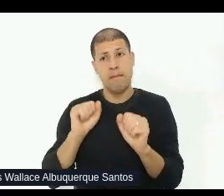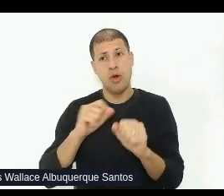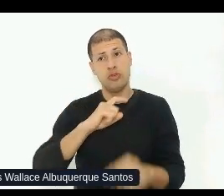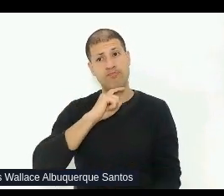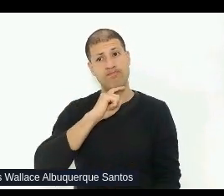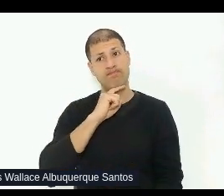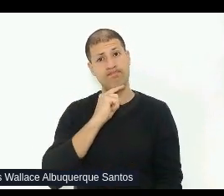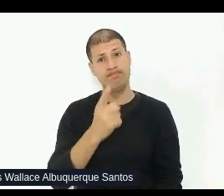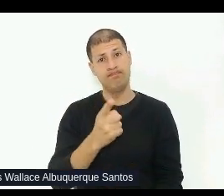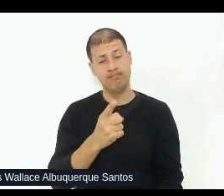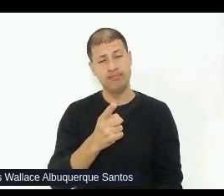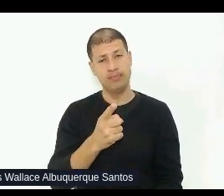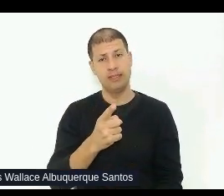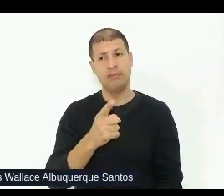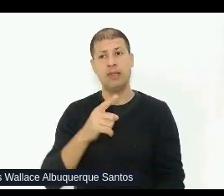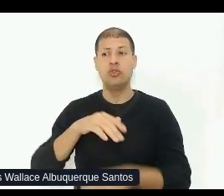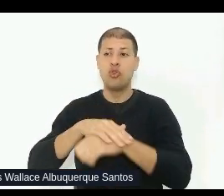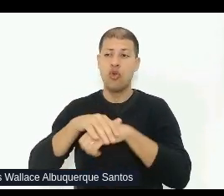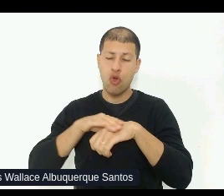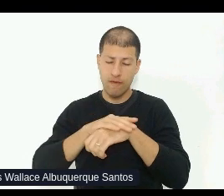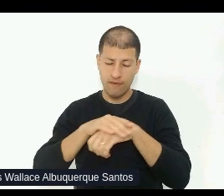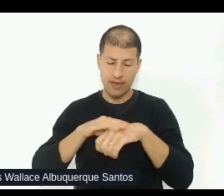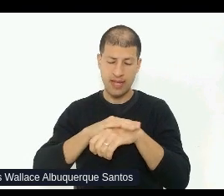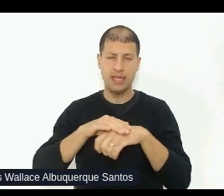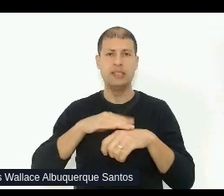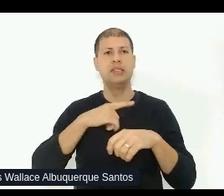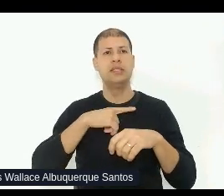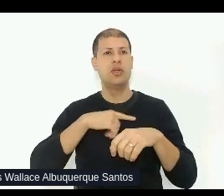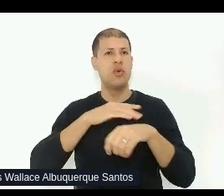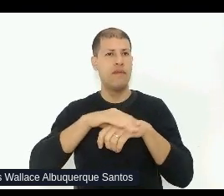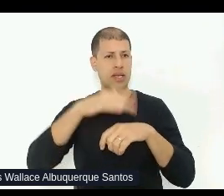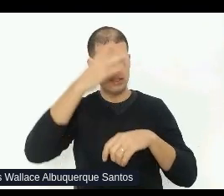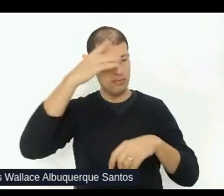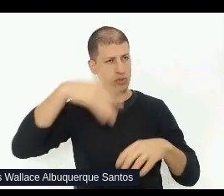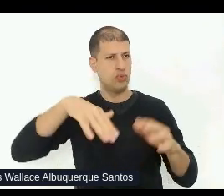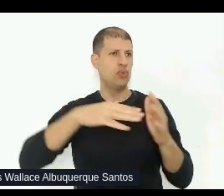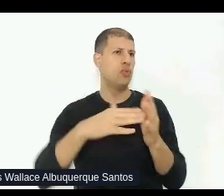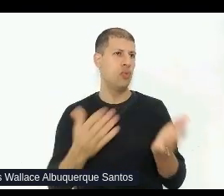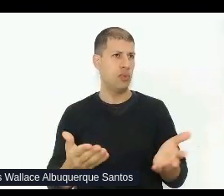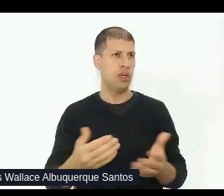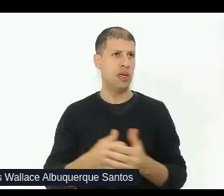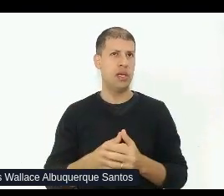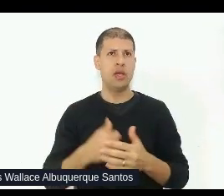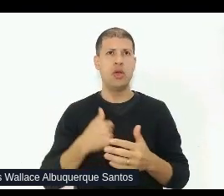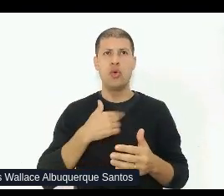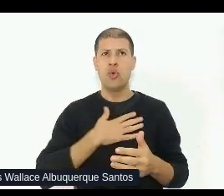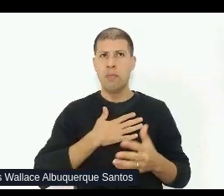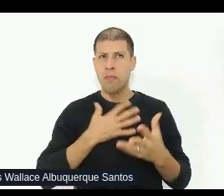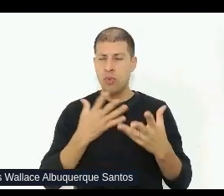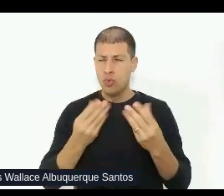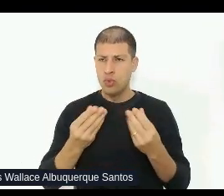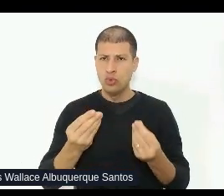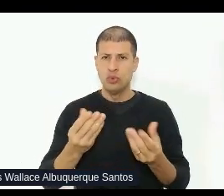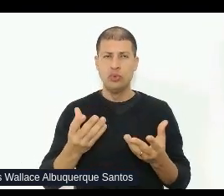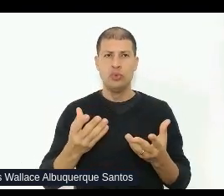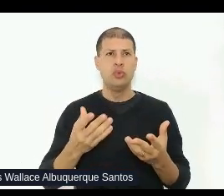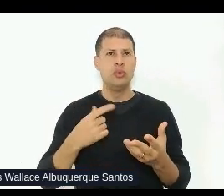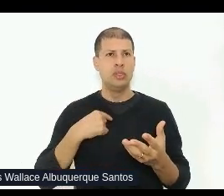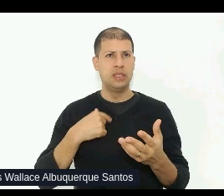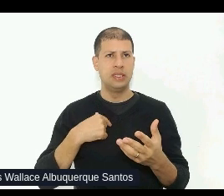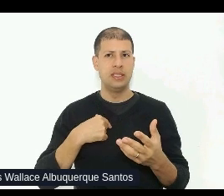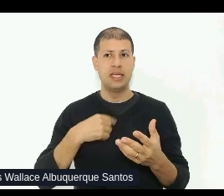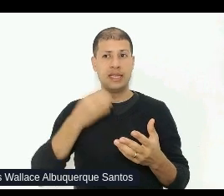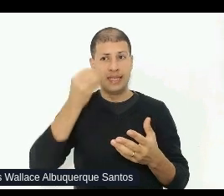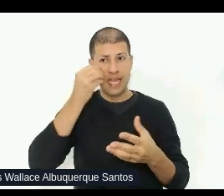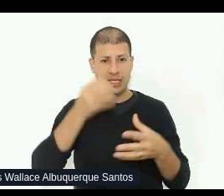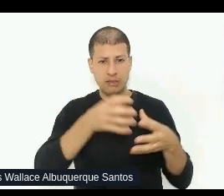isso que eu digo, converse com outras áreas, converse com as pessoas. Eu gosto muito de fazer grupo de beta testes. Né?